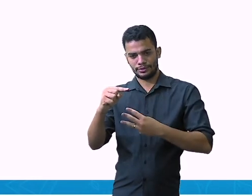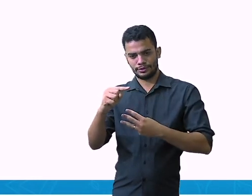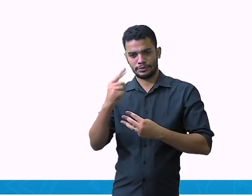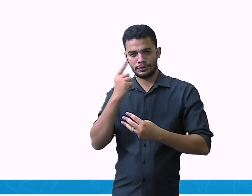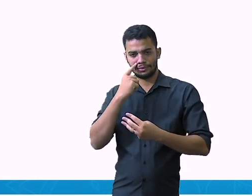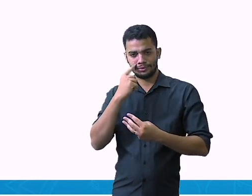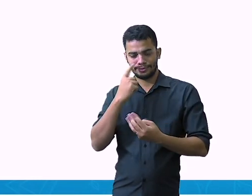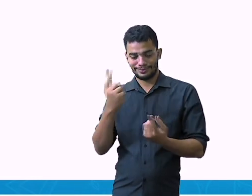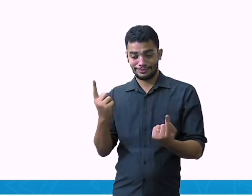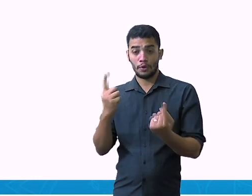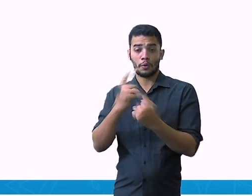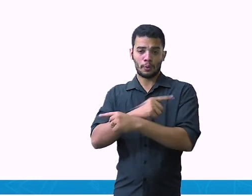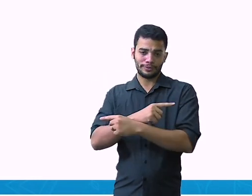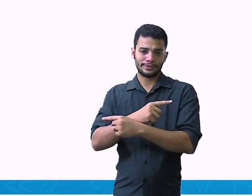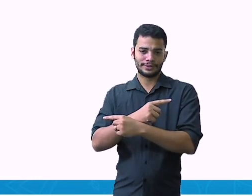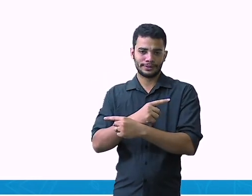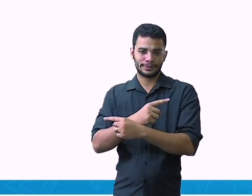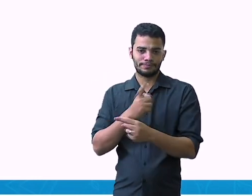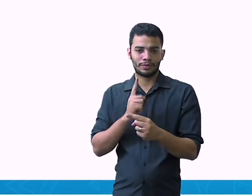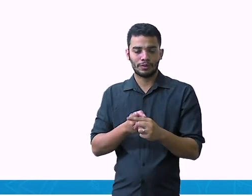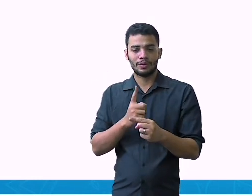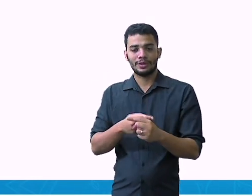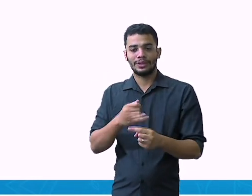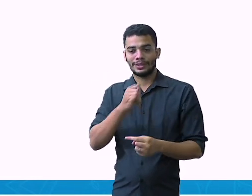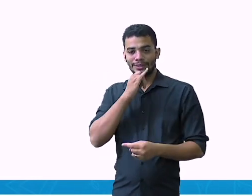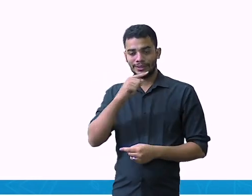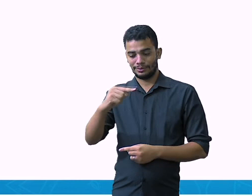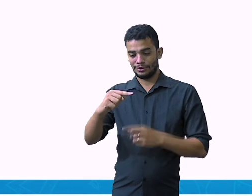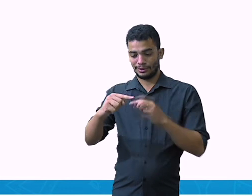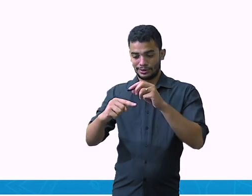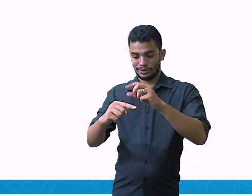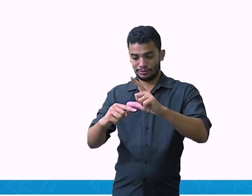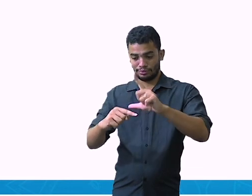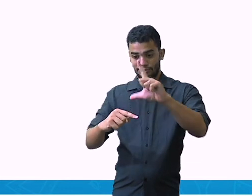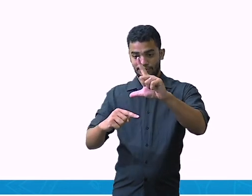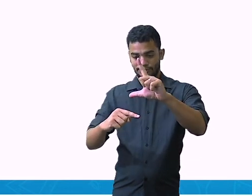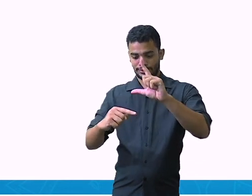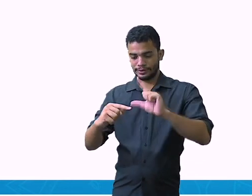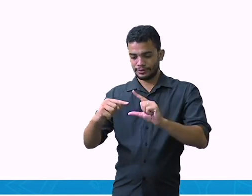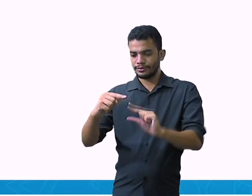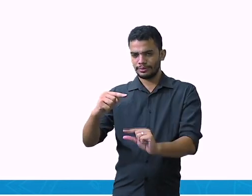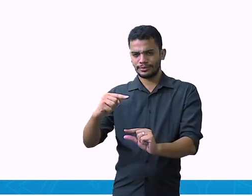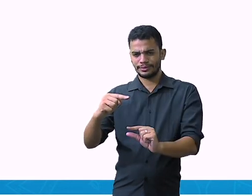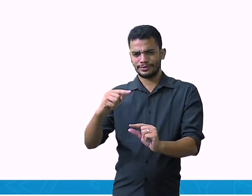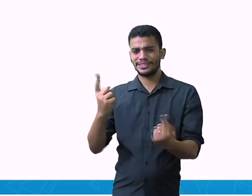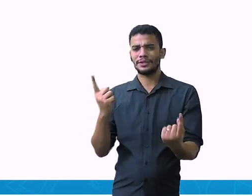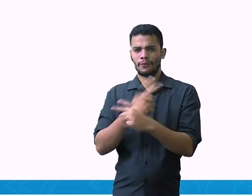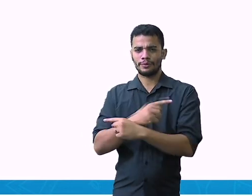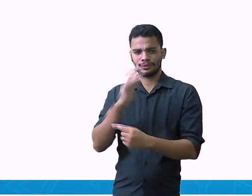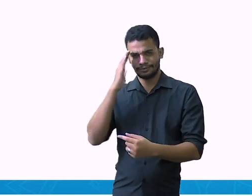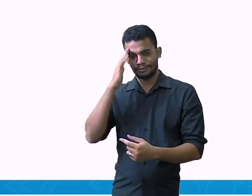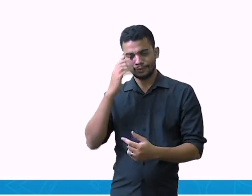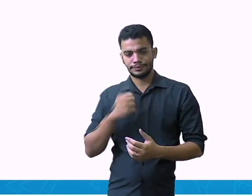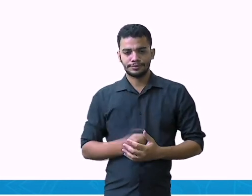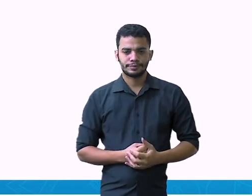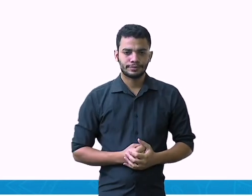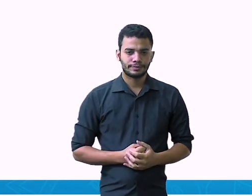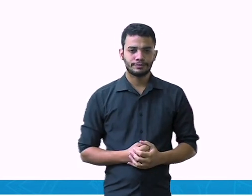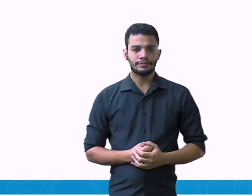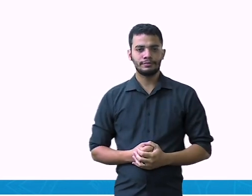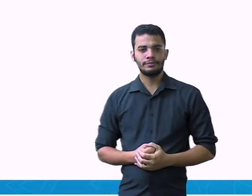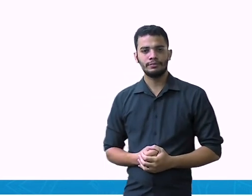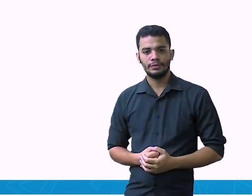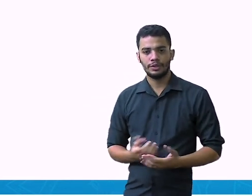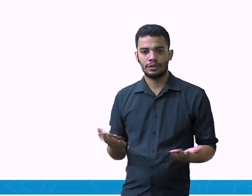que é imprópria, pois o meu numerador é maior que o meu denominador. Para nós fecharmos aqui